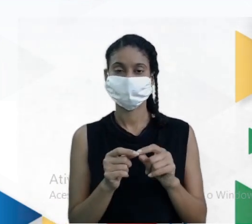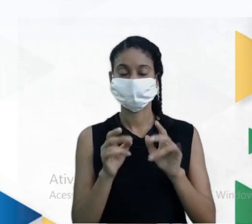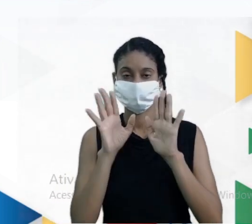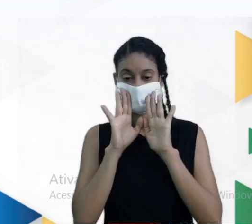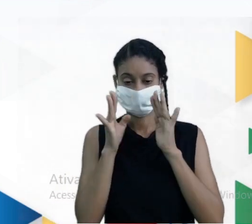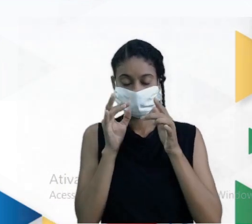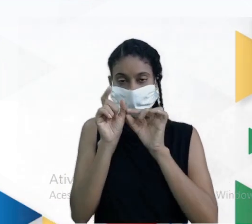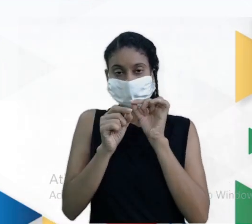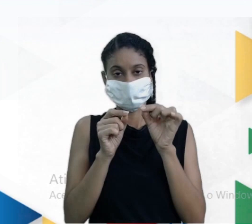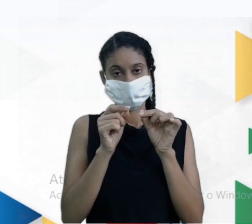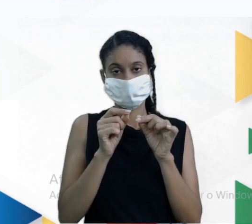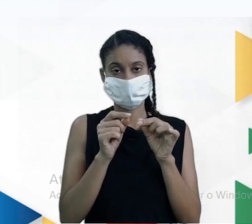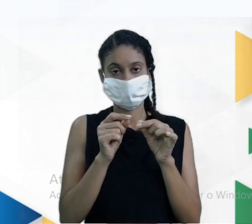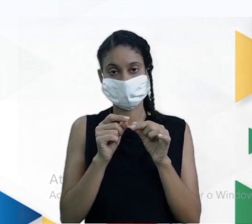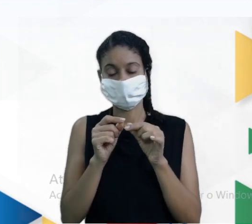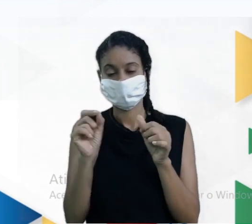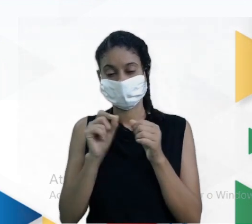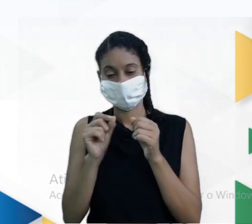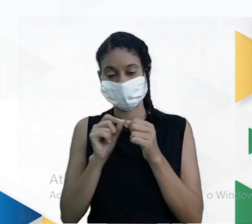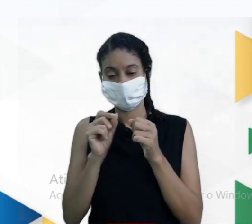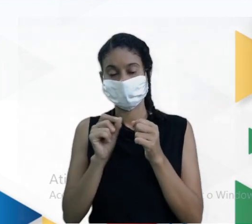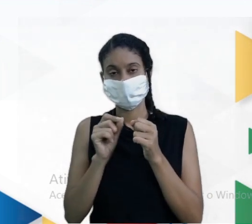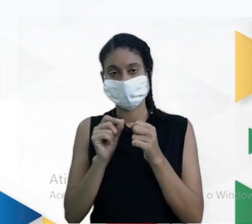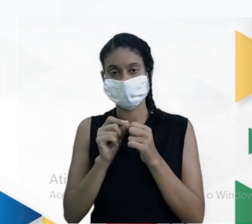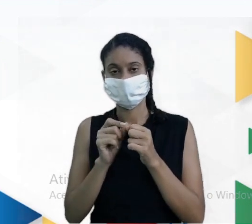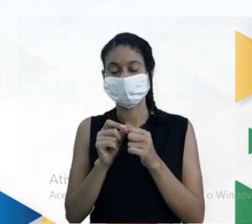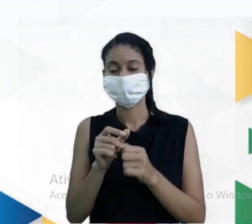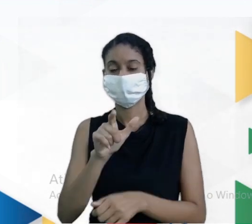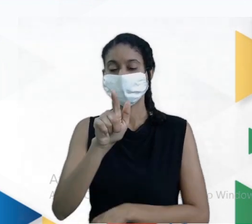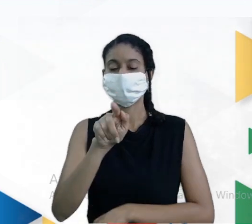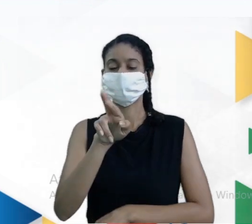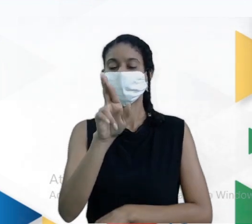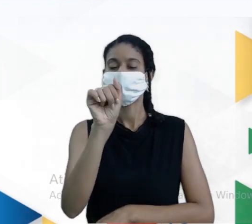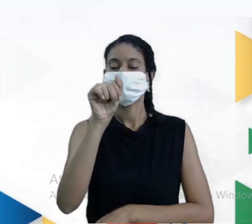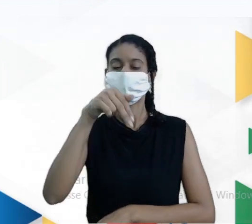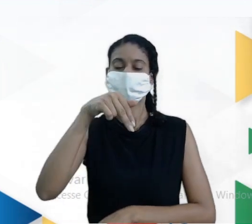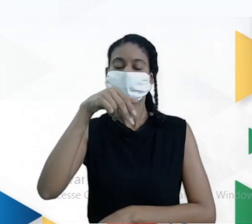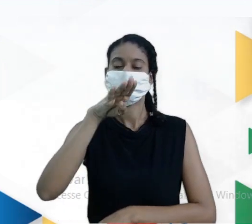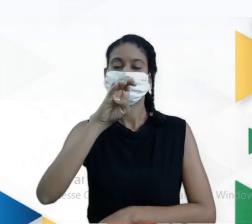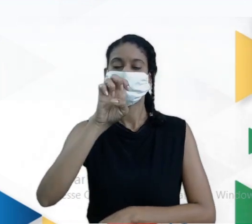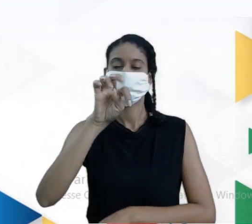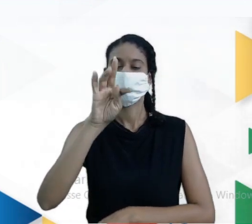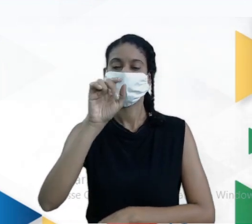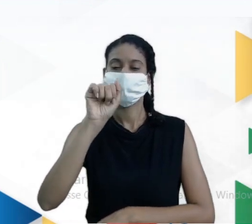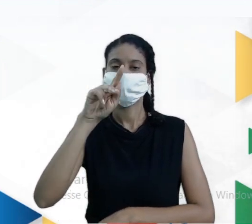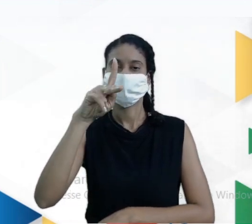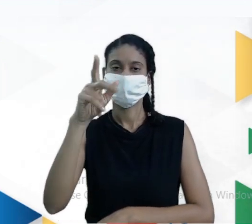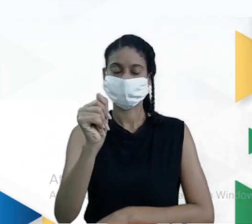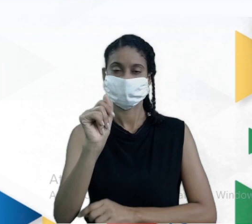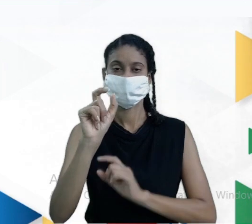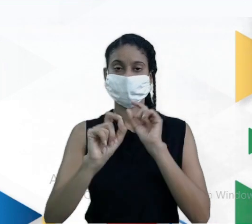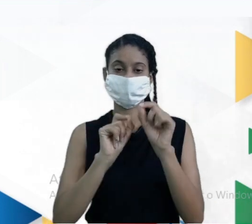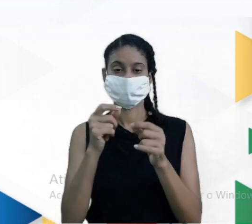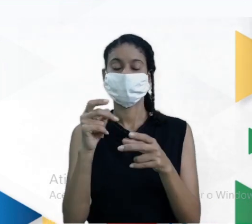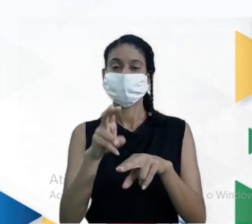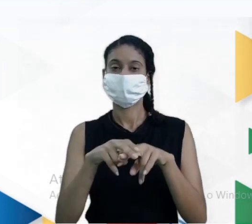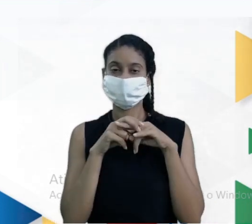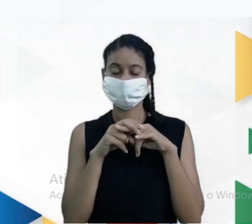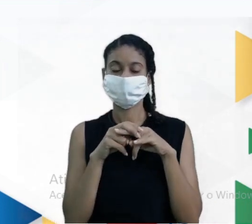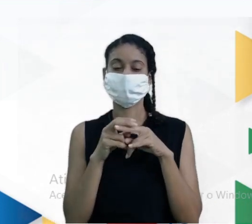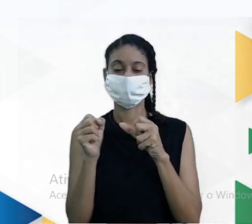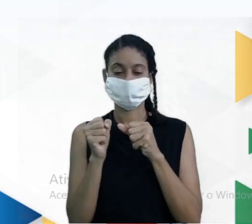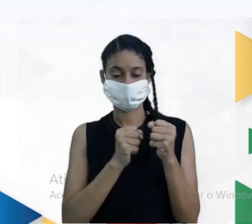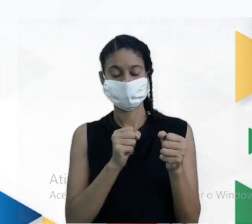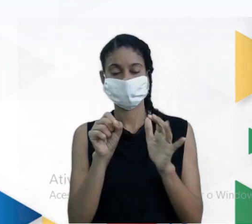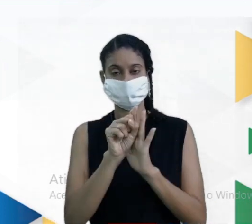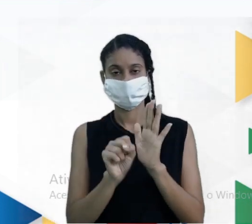informe, dela ser implementada na Grã-Bretanha, a emergência dos Estados Unidos, por causa de sua potência do